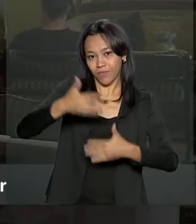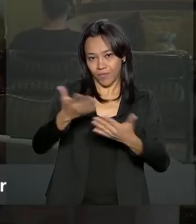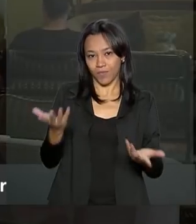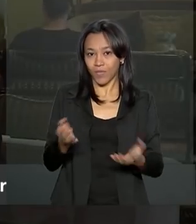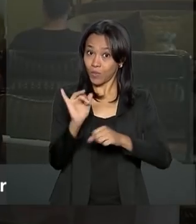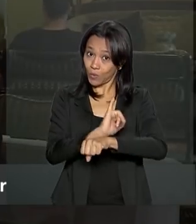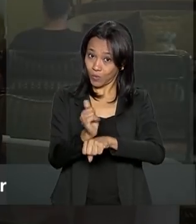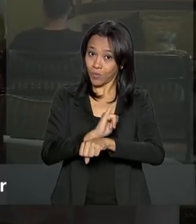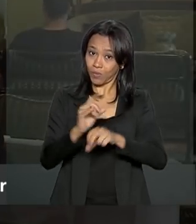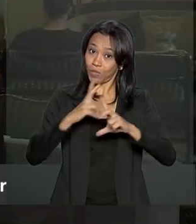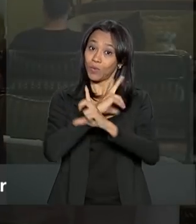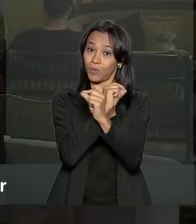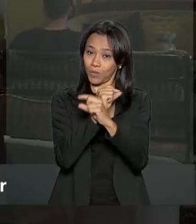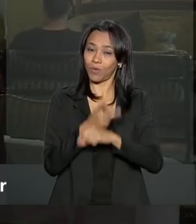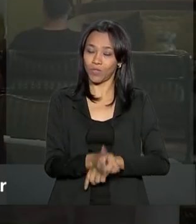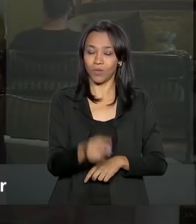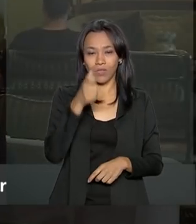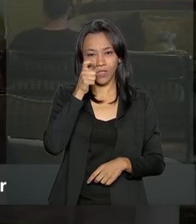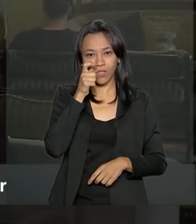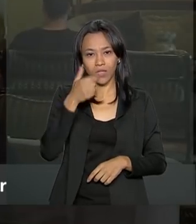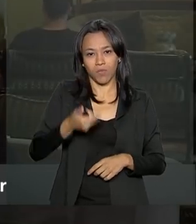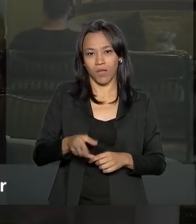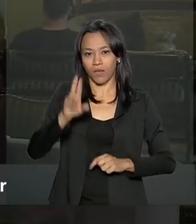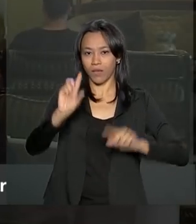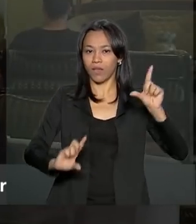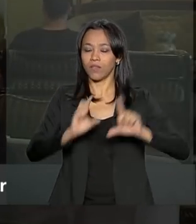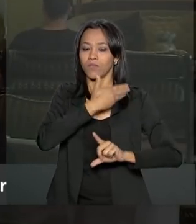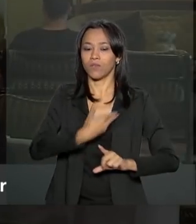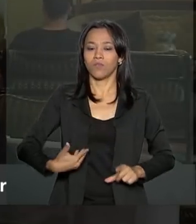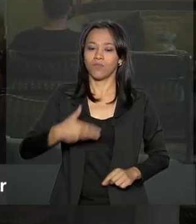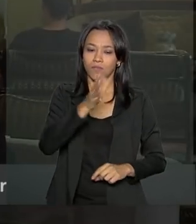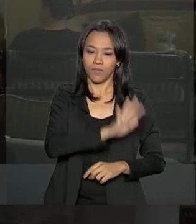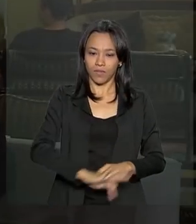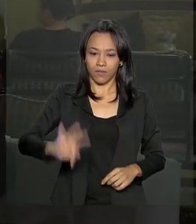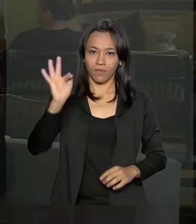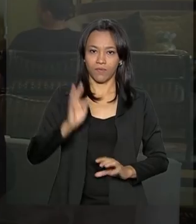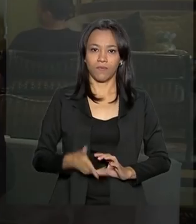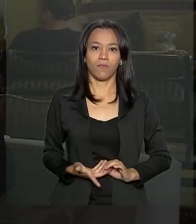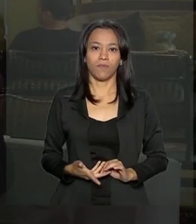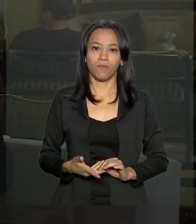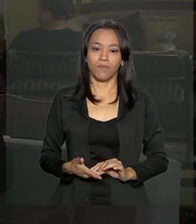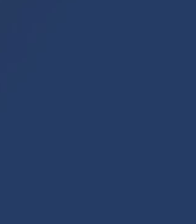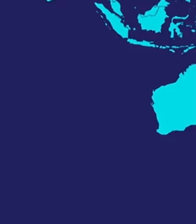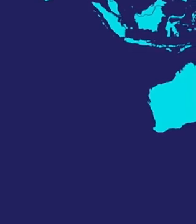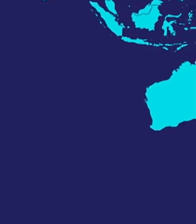pelo YouTube e o Twitter. Continue conosco na TV NBR, a TV do Governo Federal.